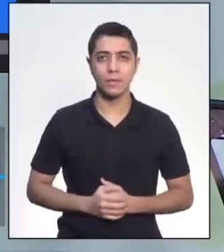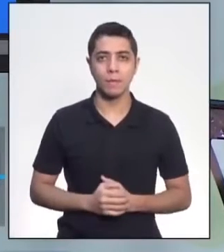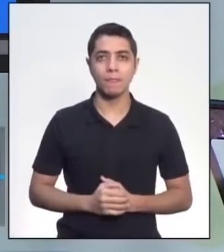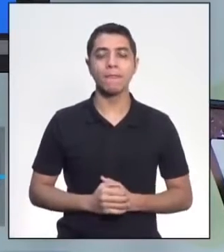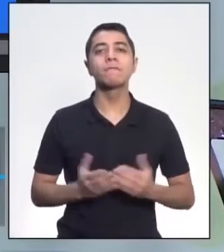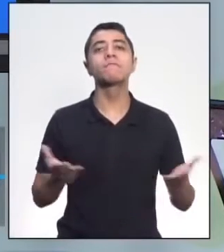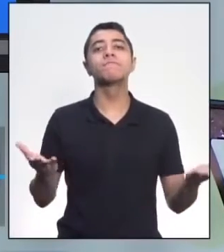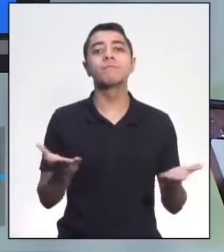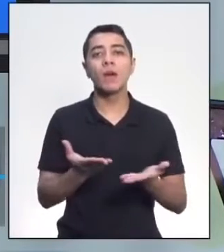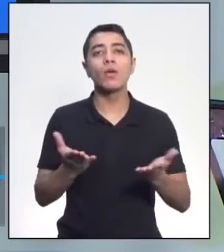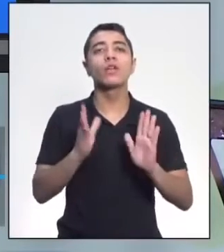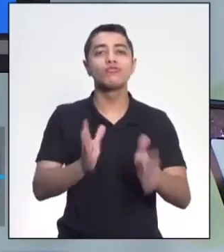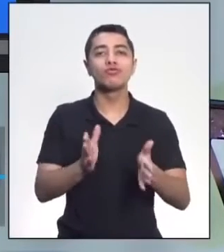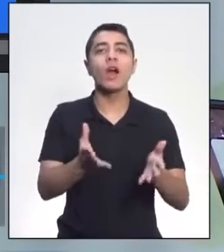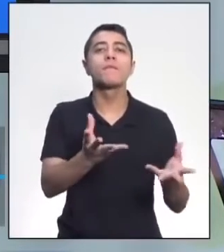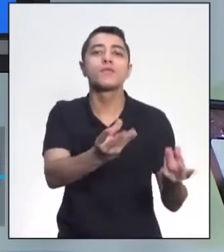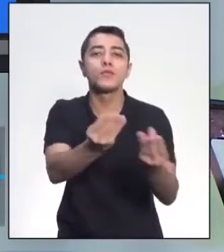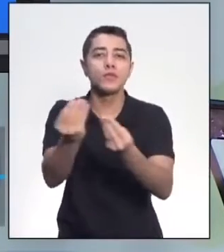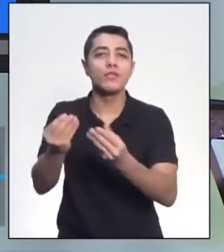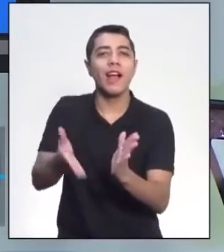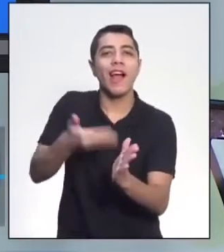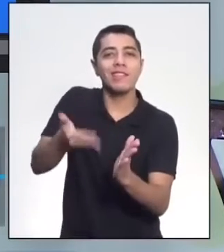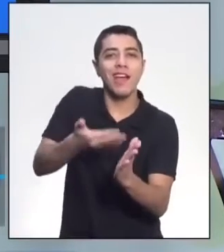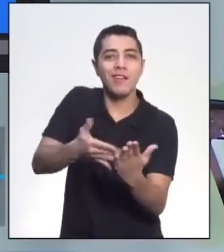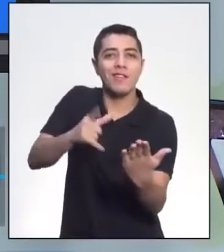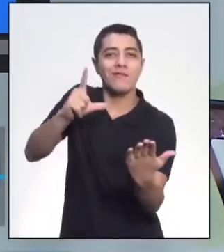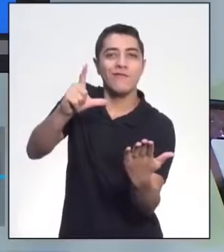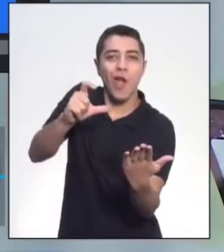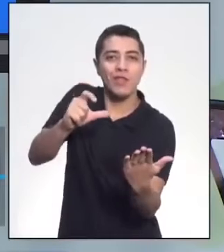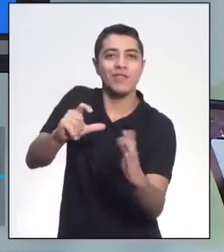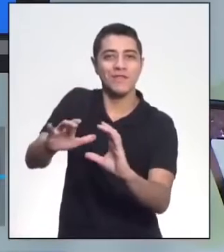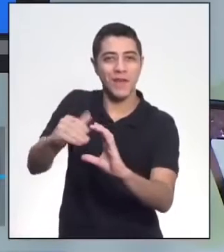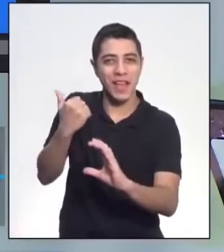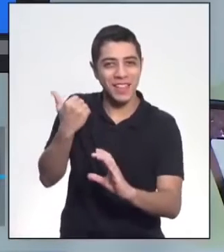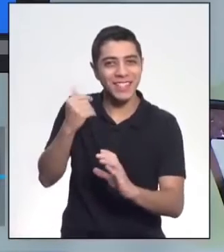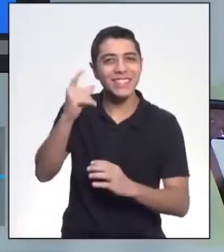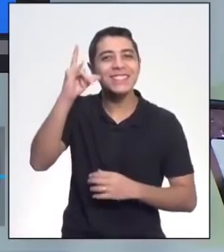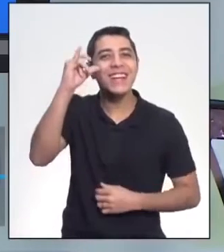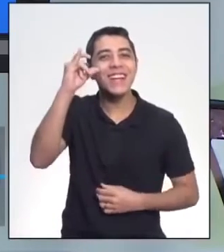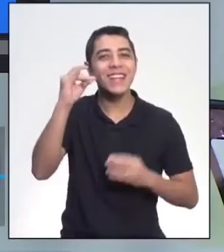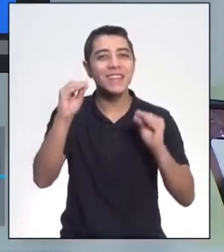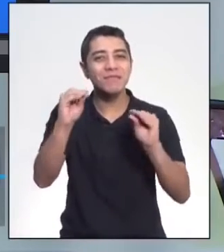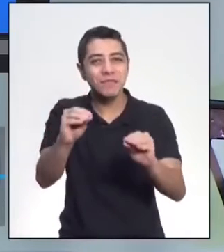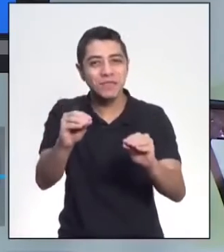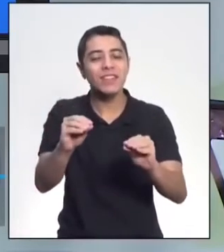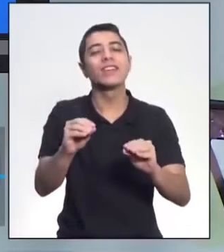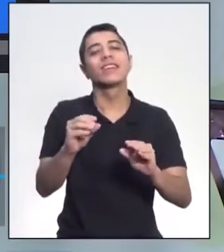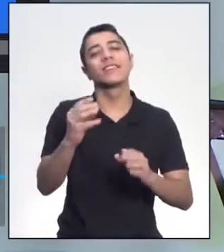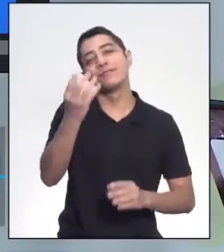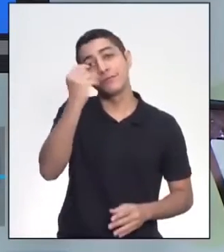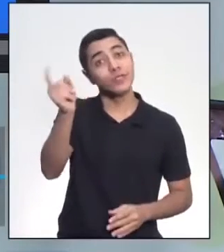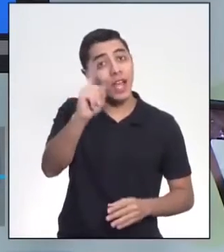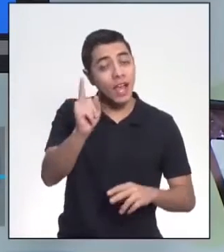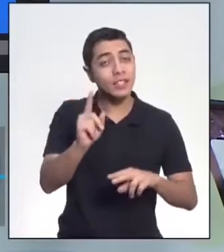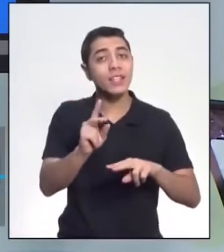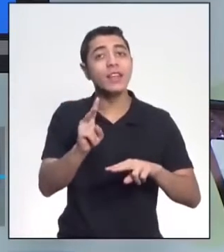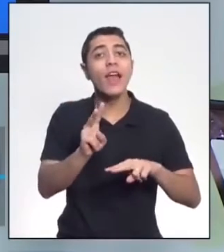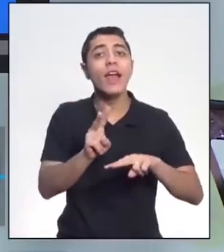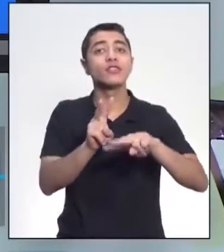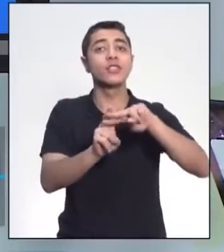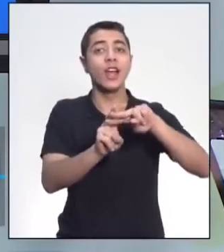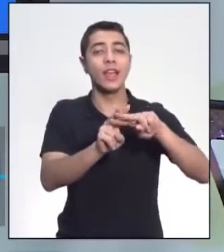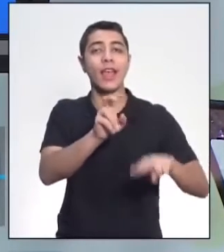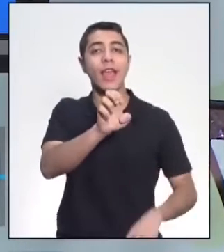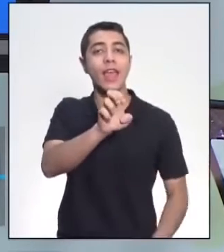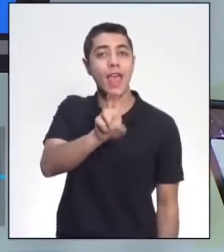foto do caderno da aula e envia no Instagram, né? Não esqueça de compartilhar hashtag Posta com a eu hashtag. no